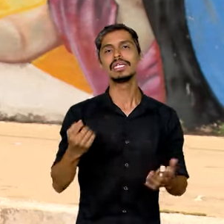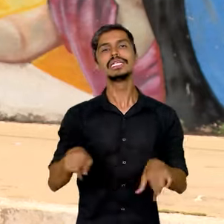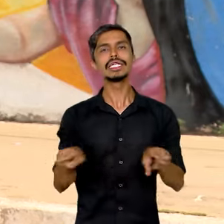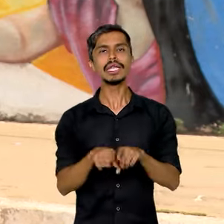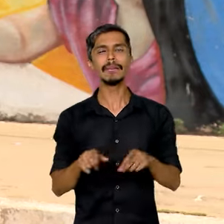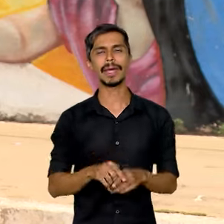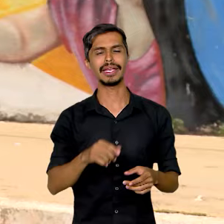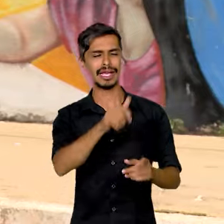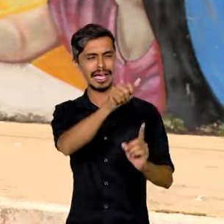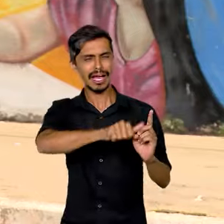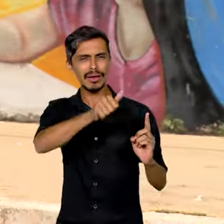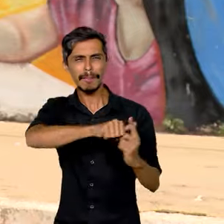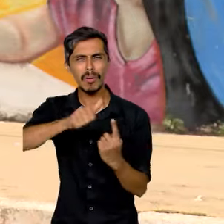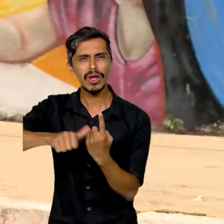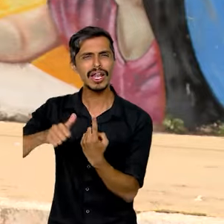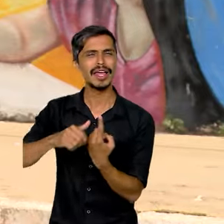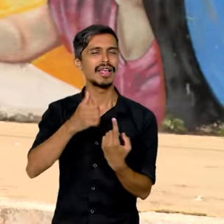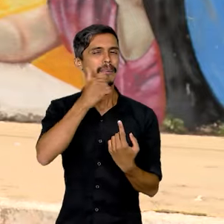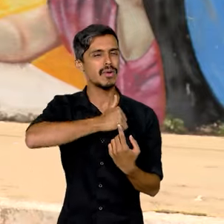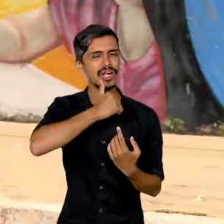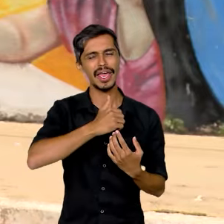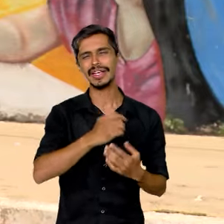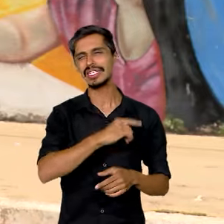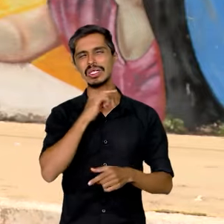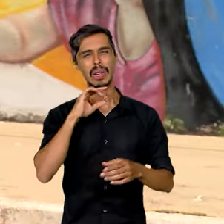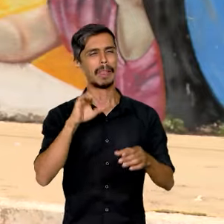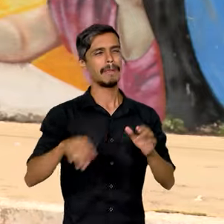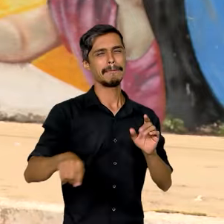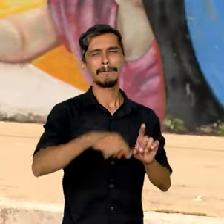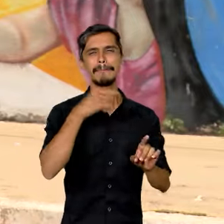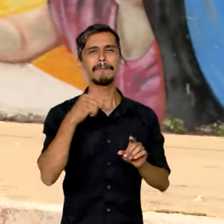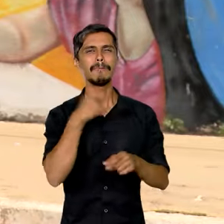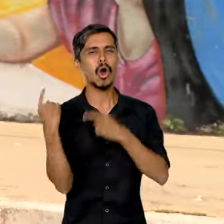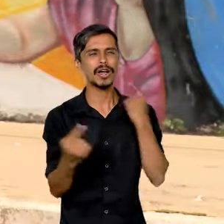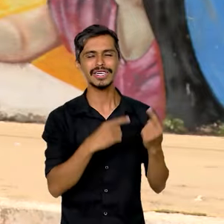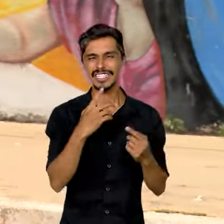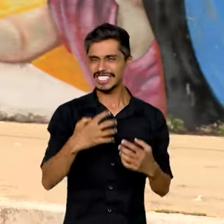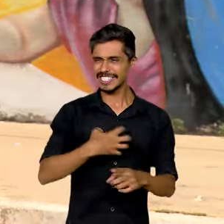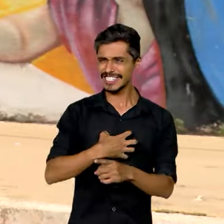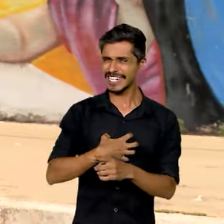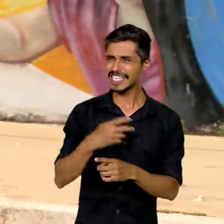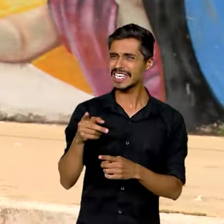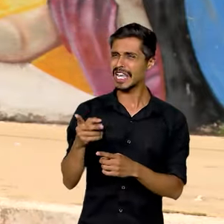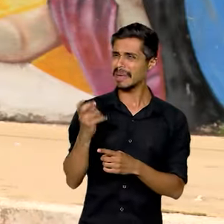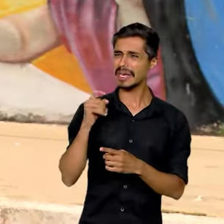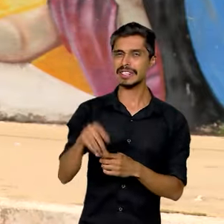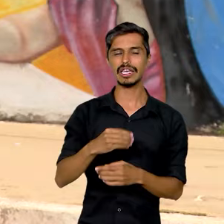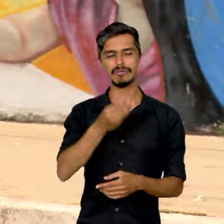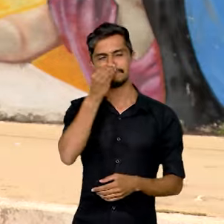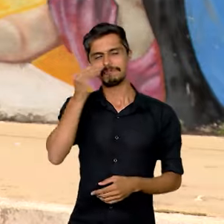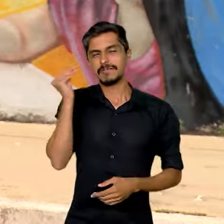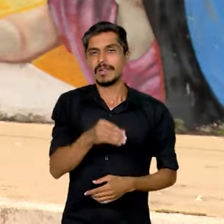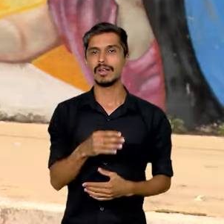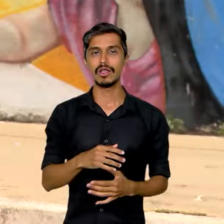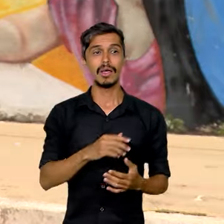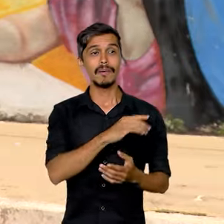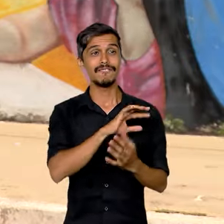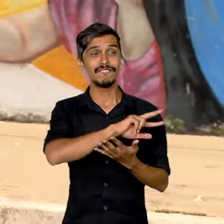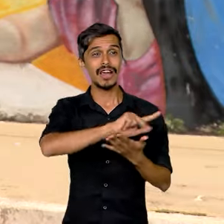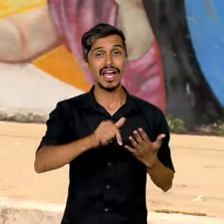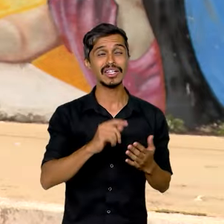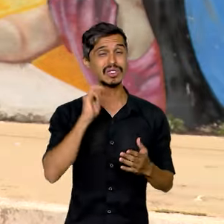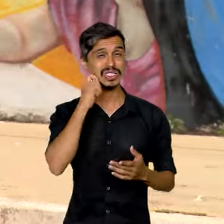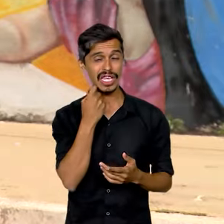feminicídios, os assassinatos das mulheres, existe assim uma espécie de indiferença, uma falta de interesse nas mortes